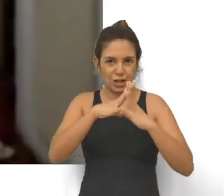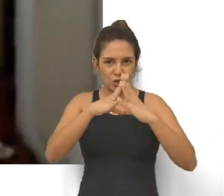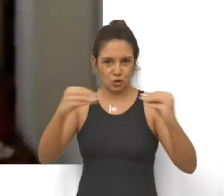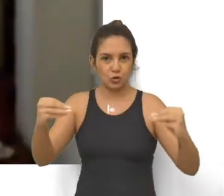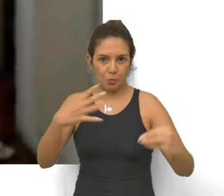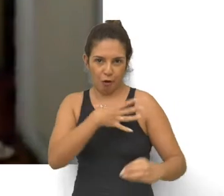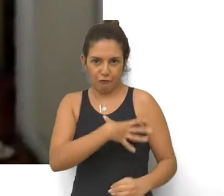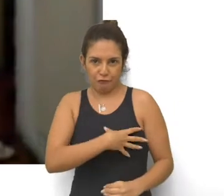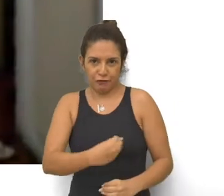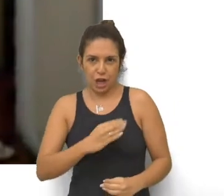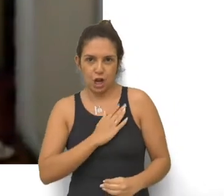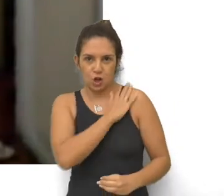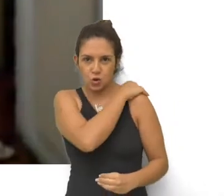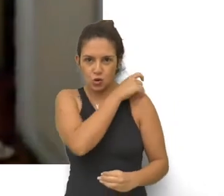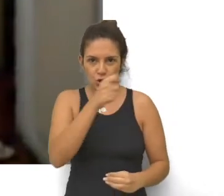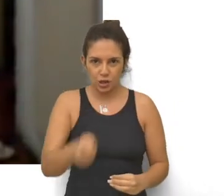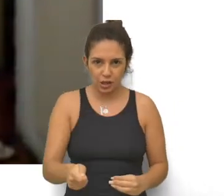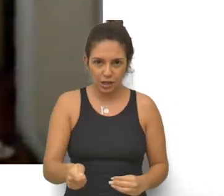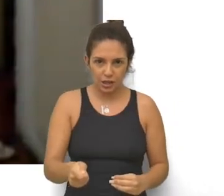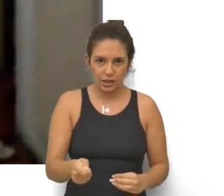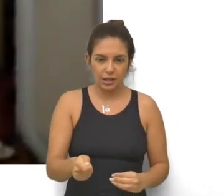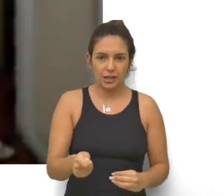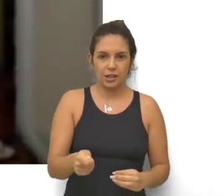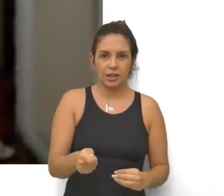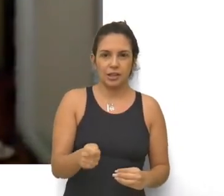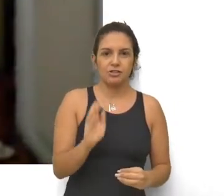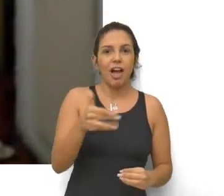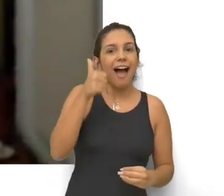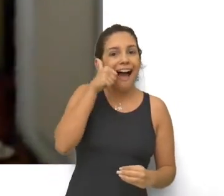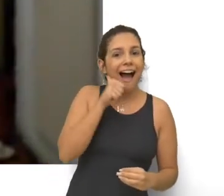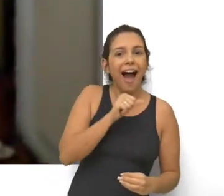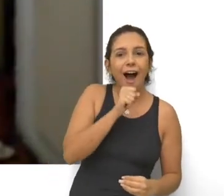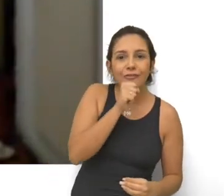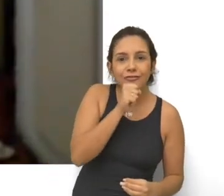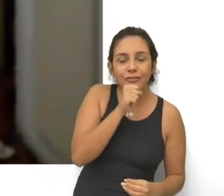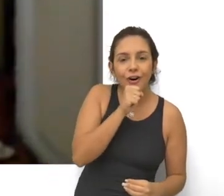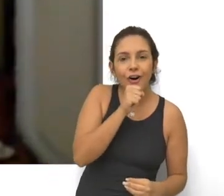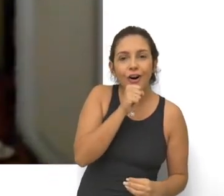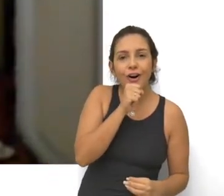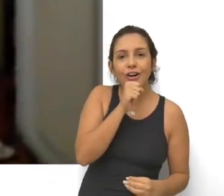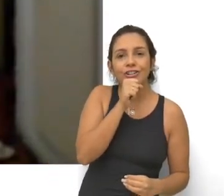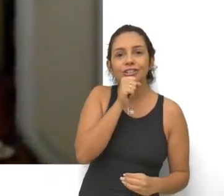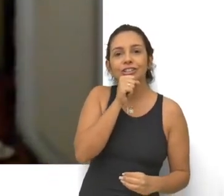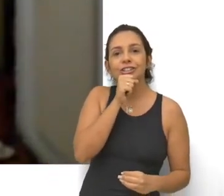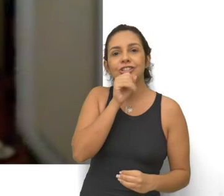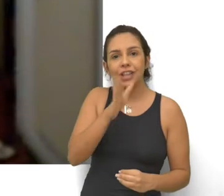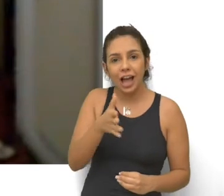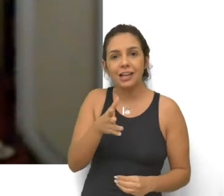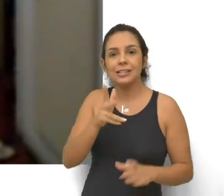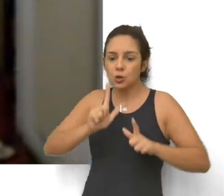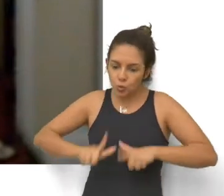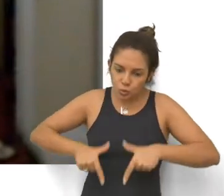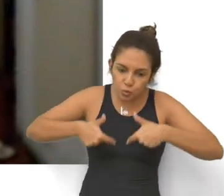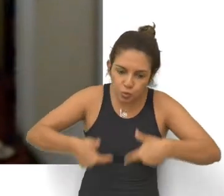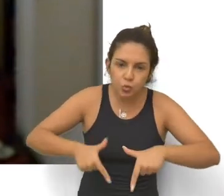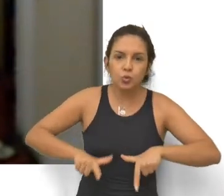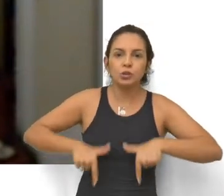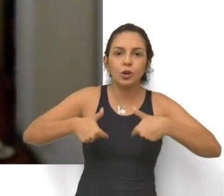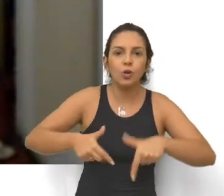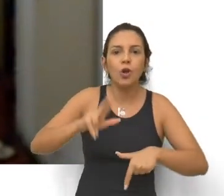políticos, como as mães de Maio na Argentina, que já são as avós agora, não é? E não deixam de ir para a Praça de